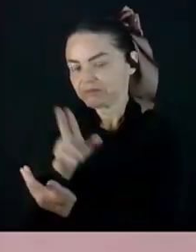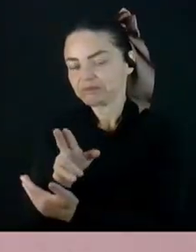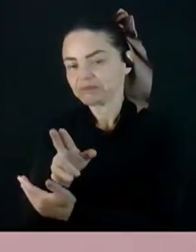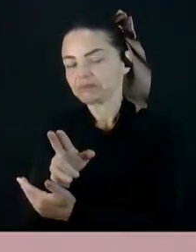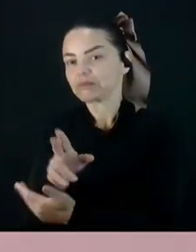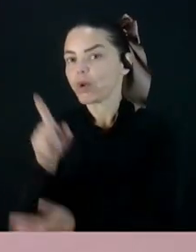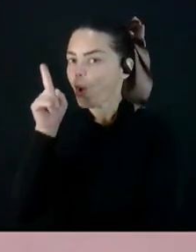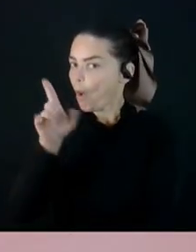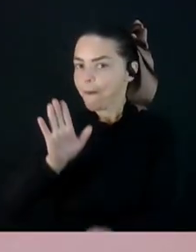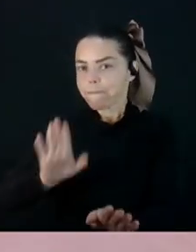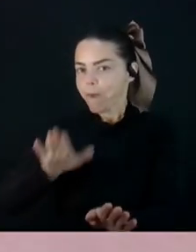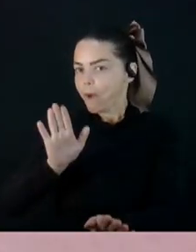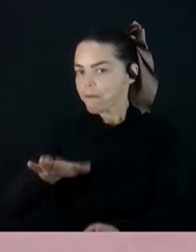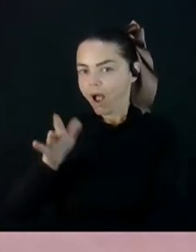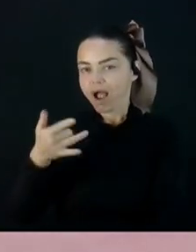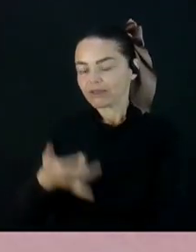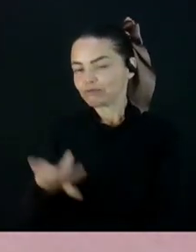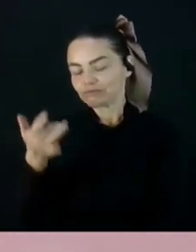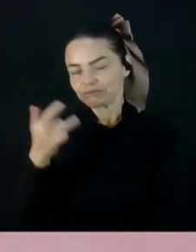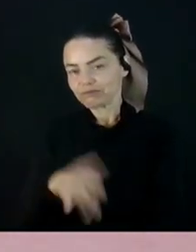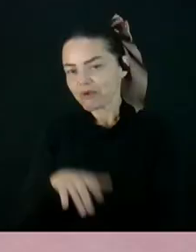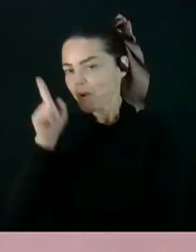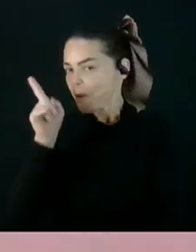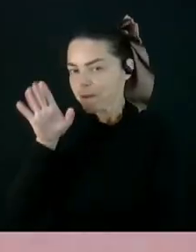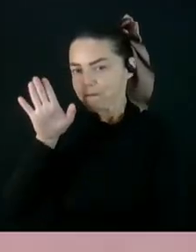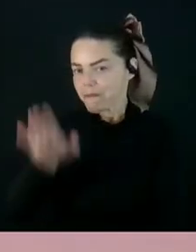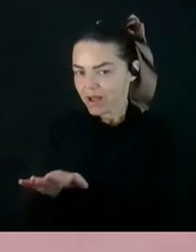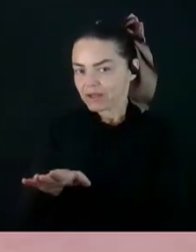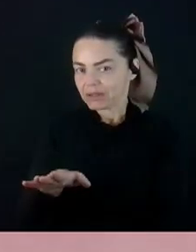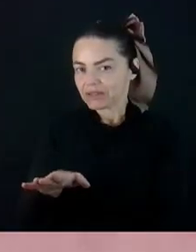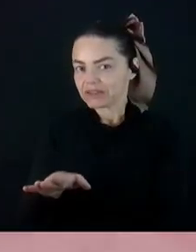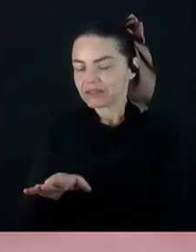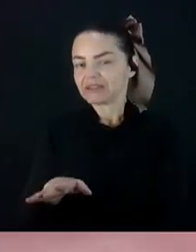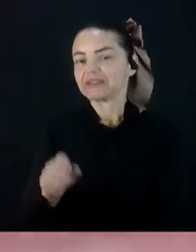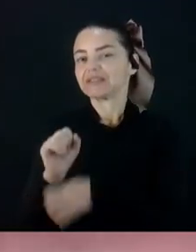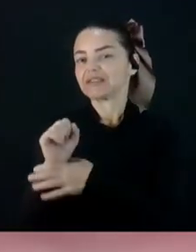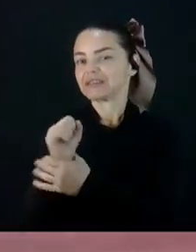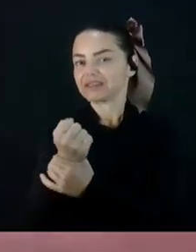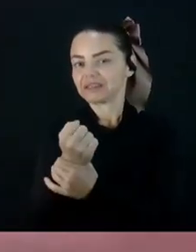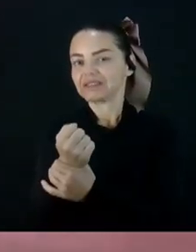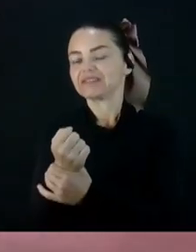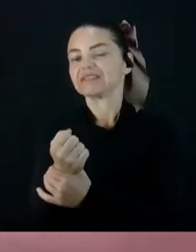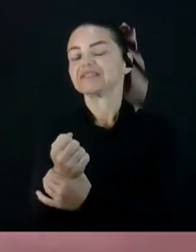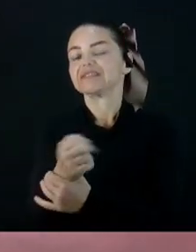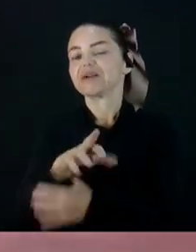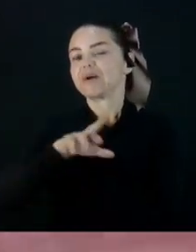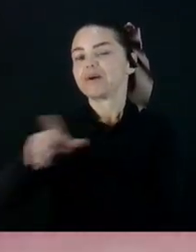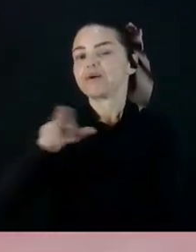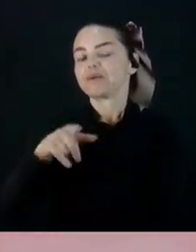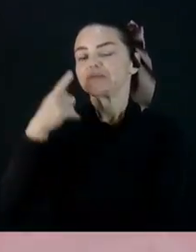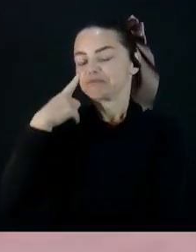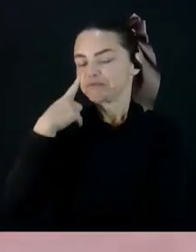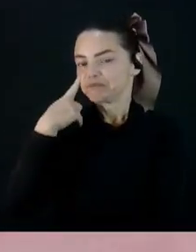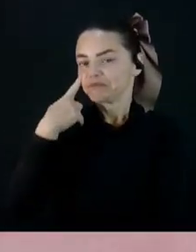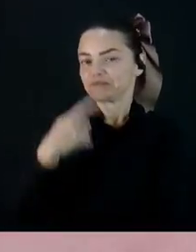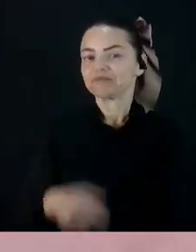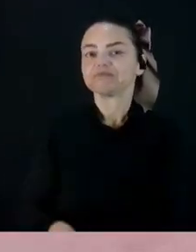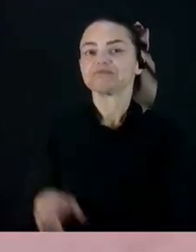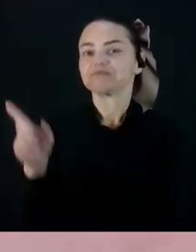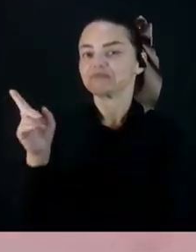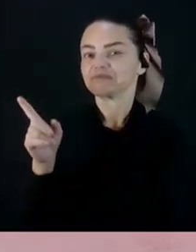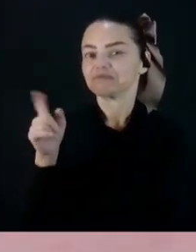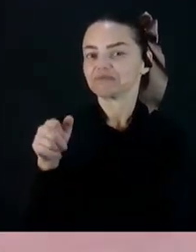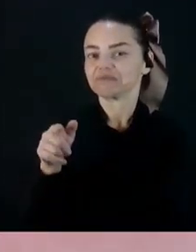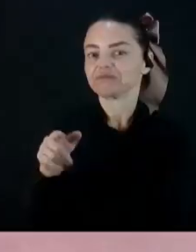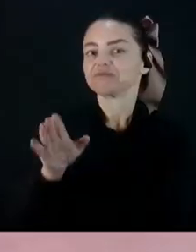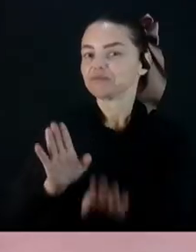meninas que não sabem a diferença de um pé de máquina e costura de segurança, isso faz toda a diferença na hora da costura, tá? Então aqui nós vamos costurar com um